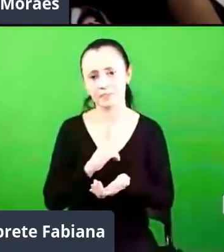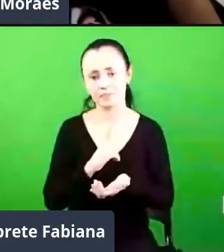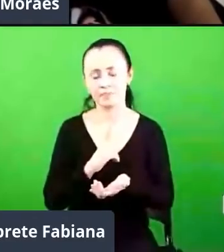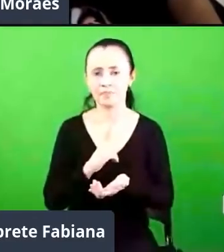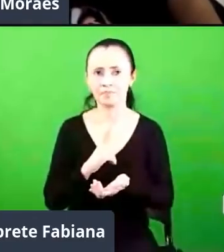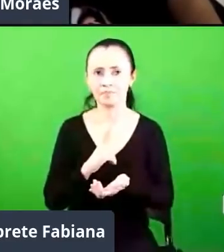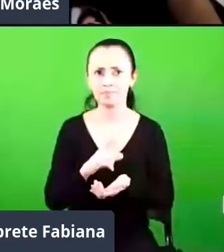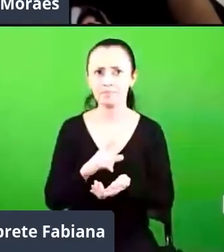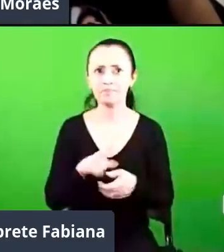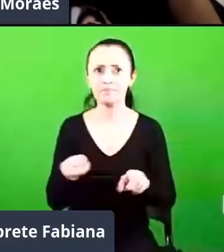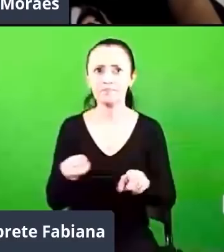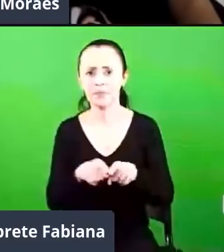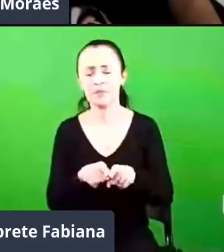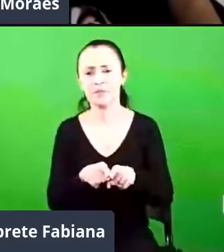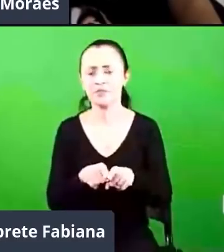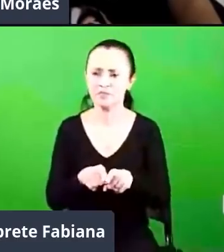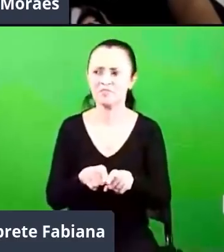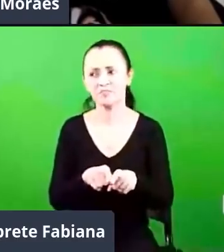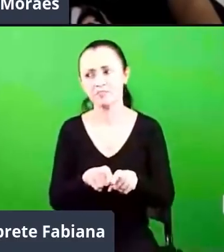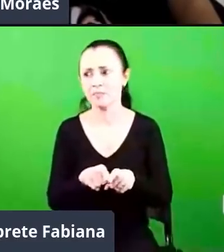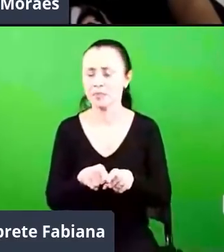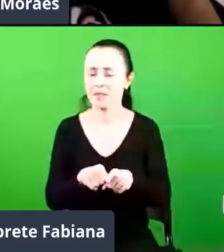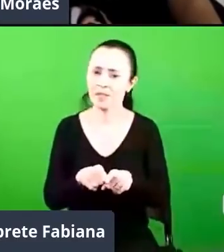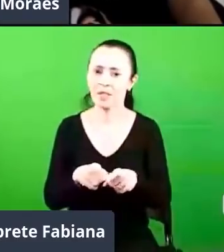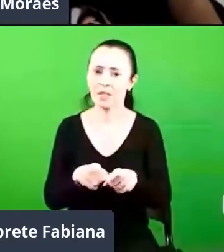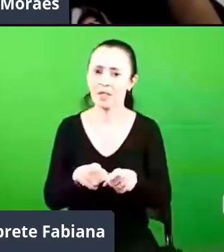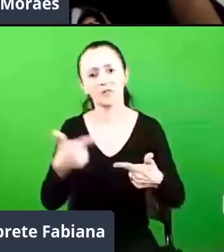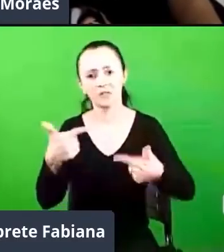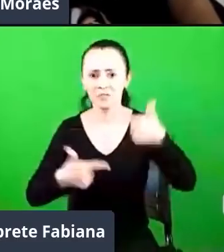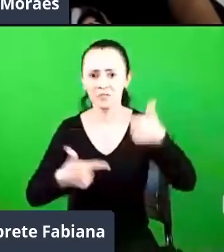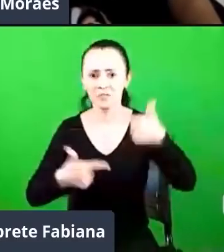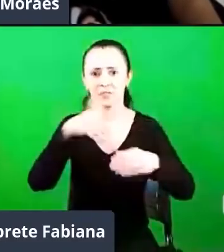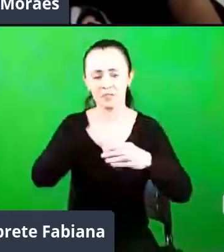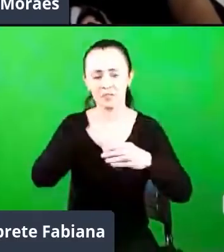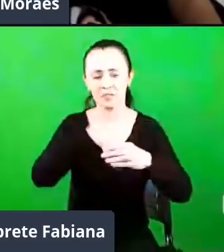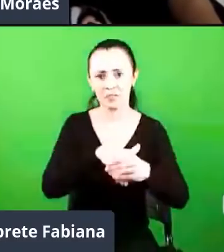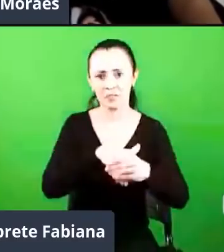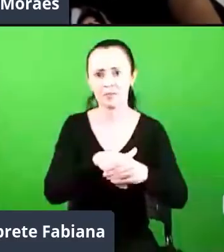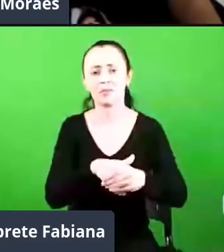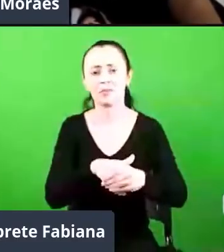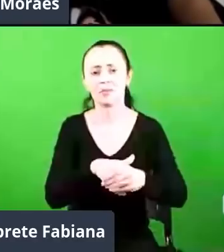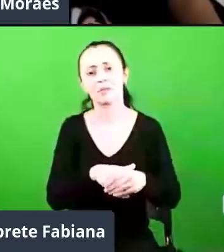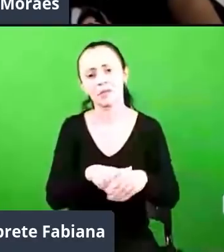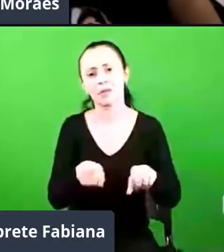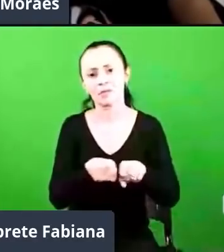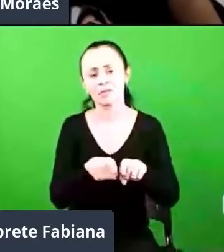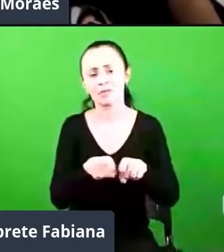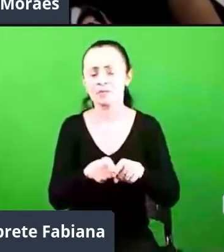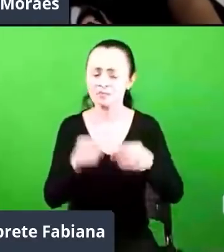políticas, né, a respeito da avaliação. Tem um parecer do Conselho Nacional de Educação, parecer 11 de 2020, quando ele fala